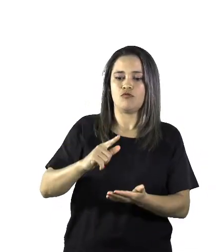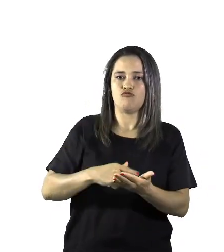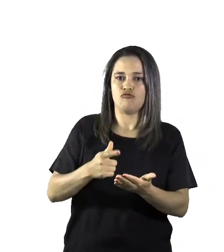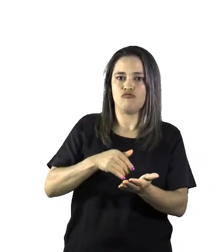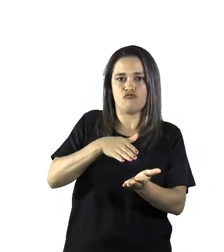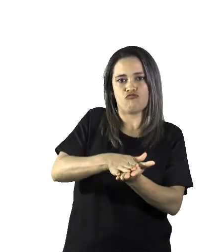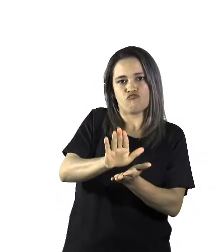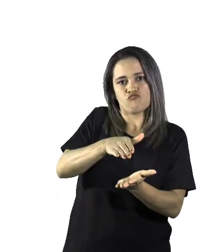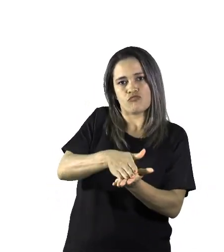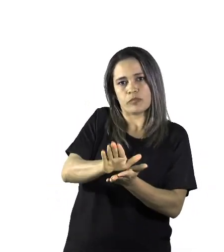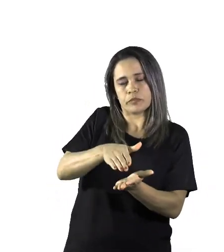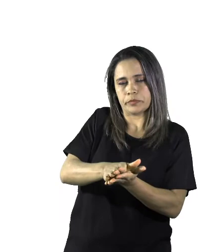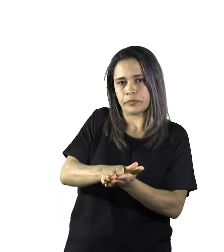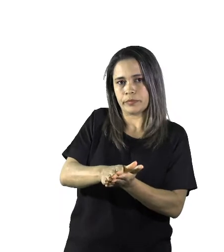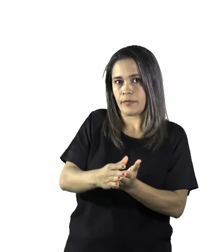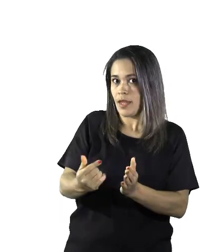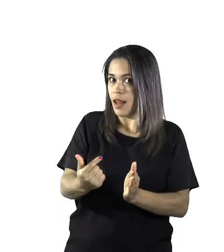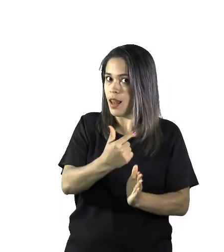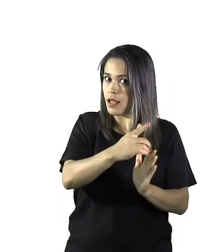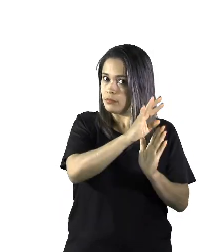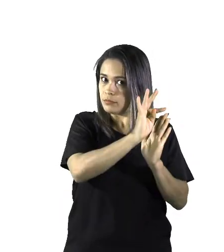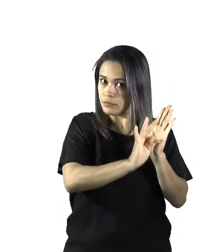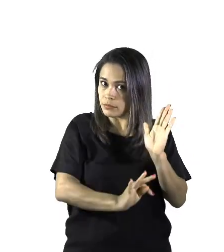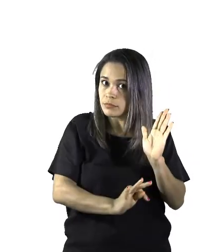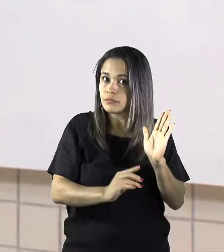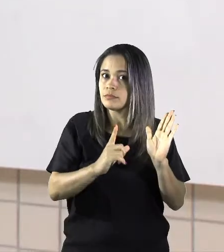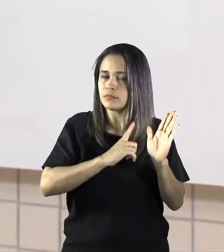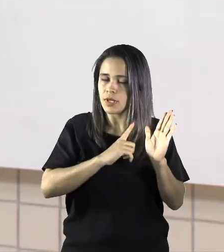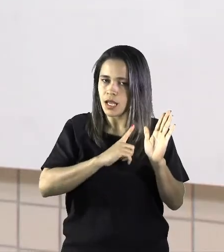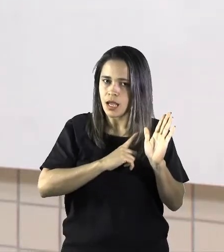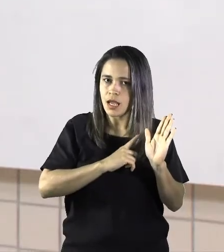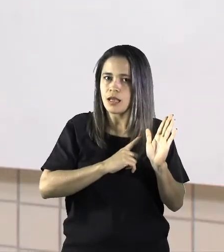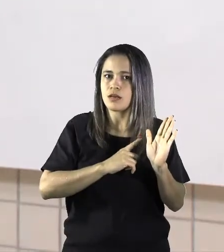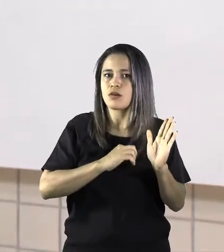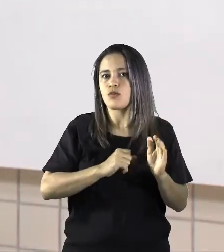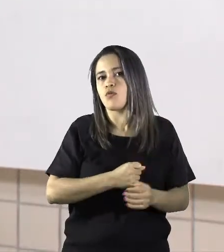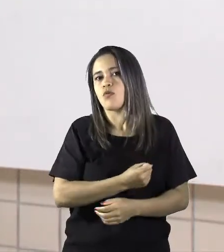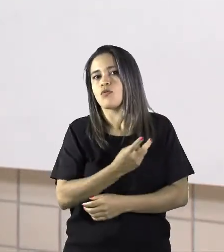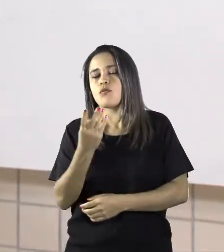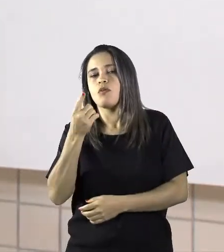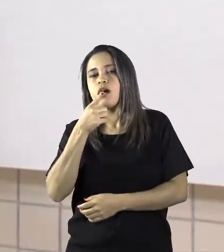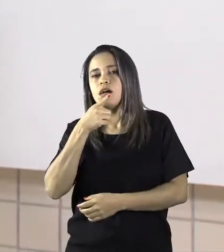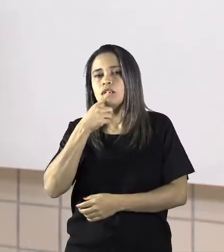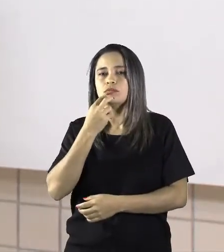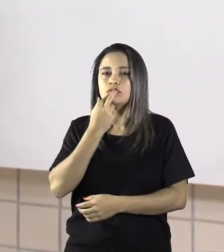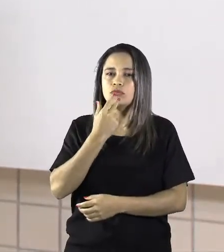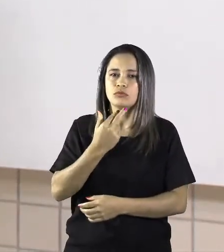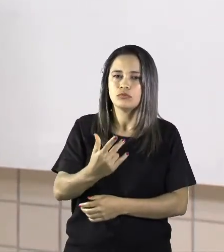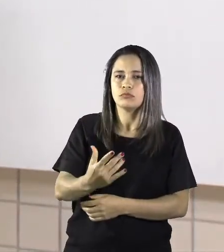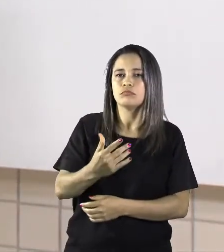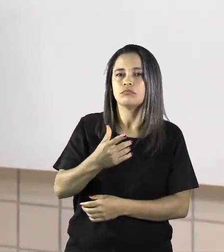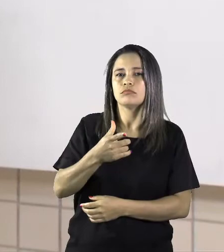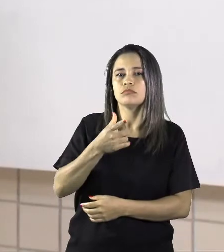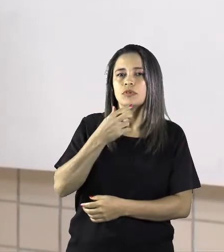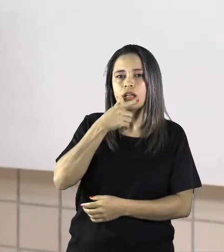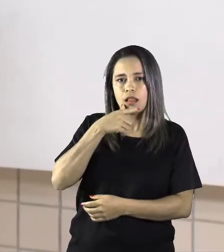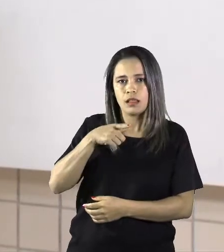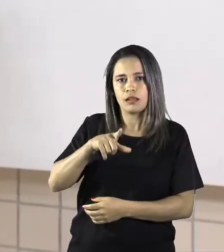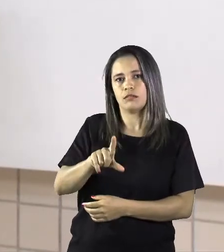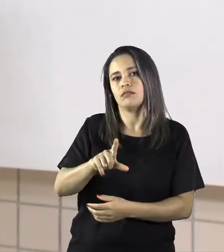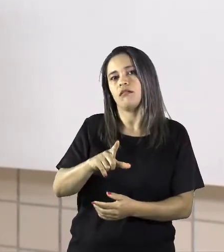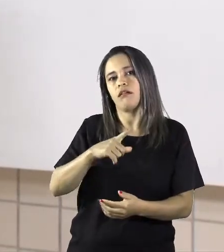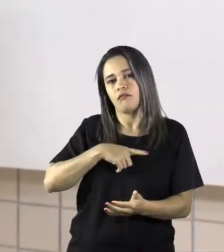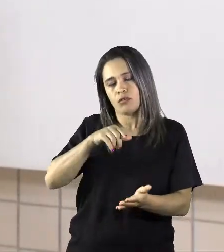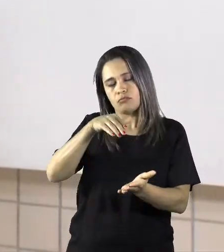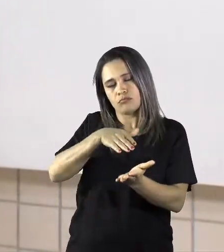publicados? Lá no texto está falando quantos idiomas os livros da Ana Maria Machado